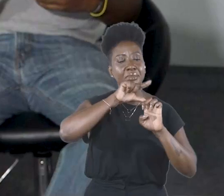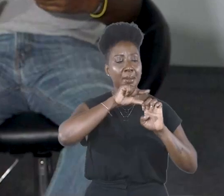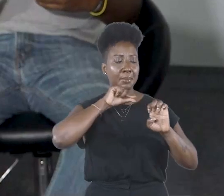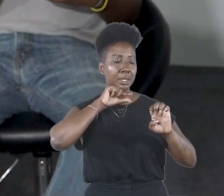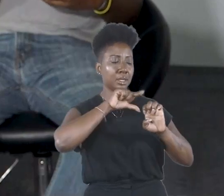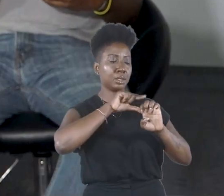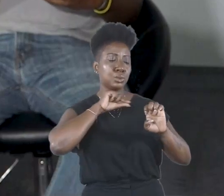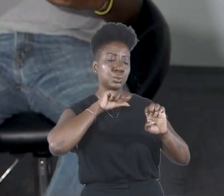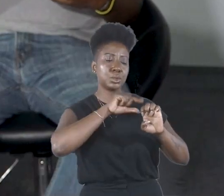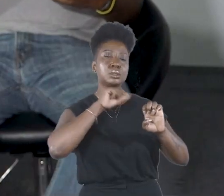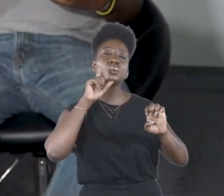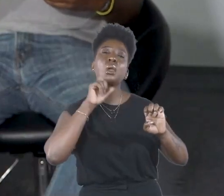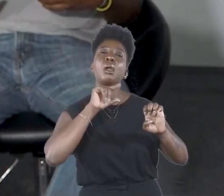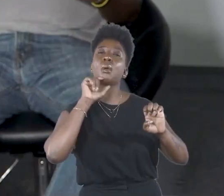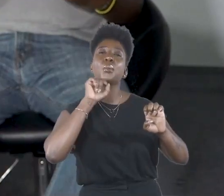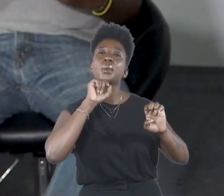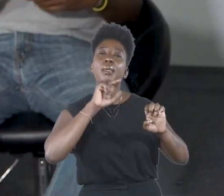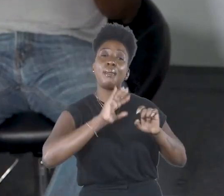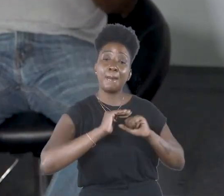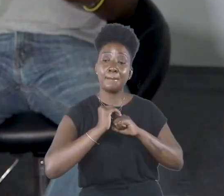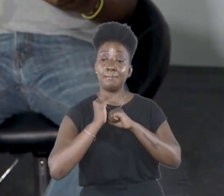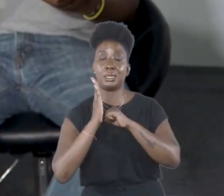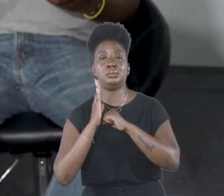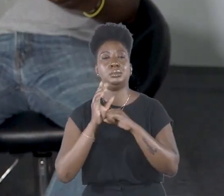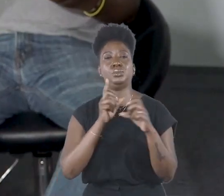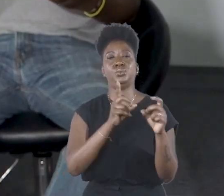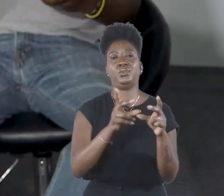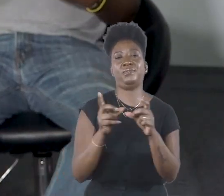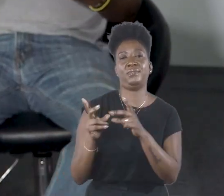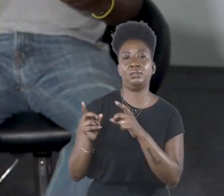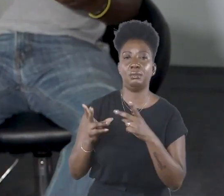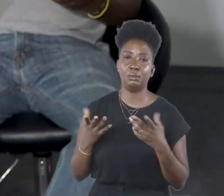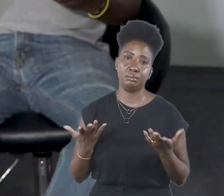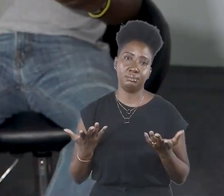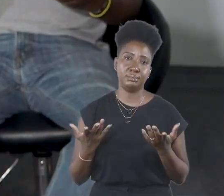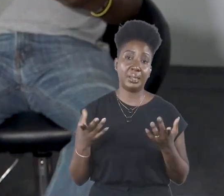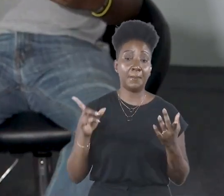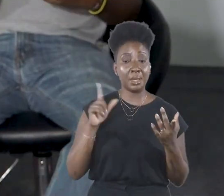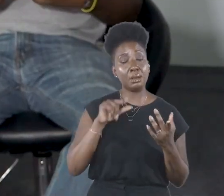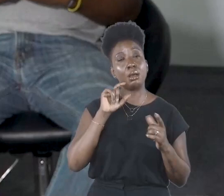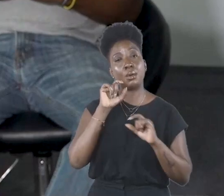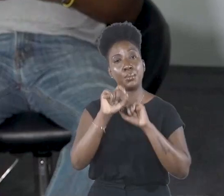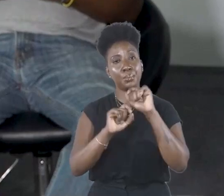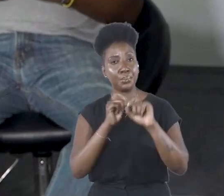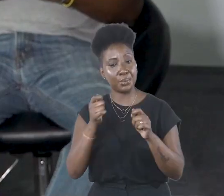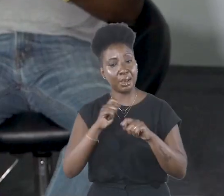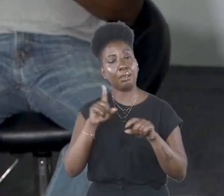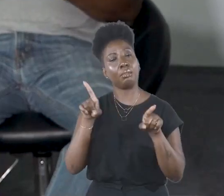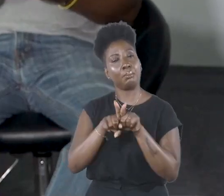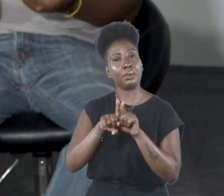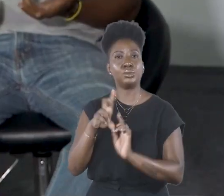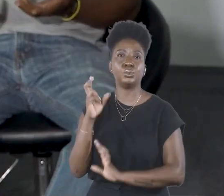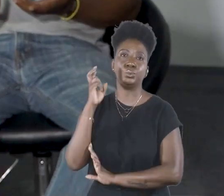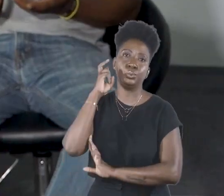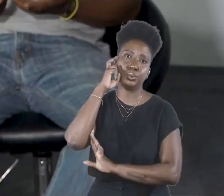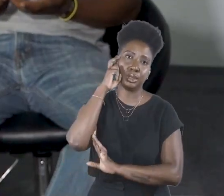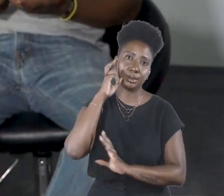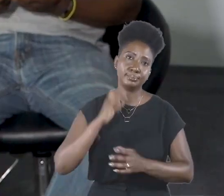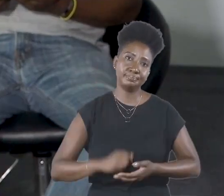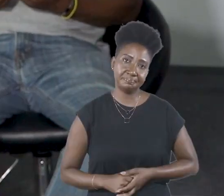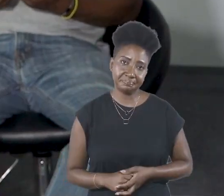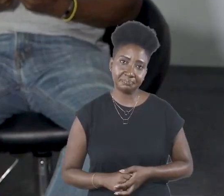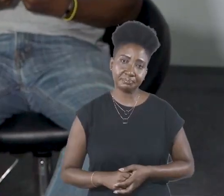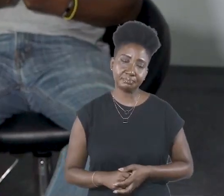de empreendedorismo é mais do que vender o que eles estão vendendo, mas é uma questão de